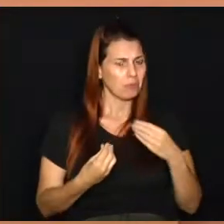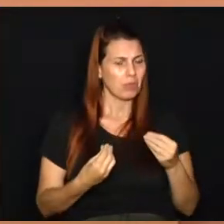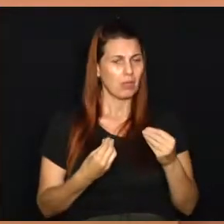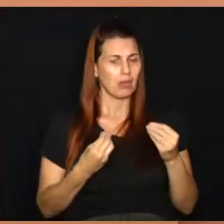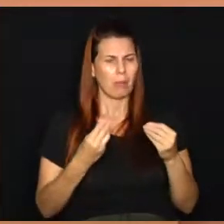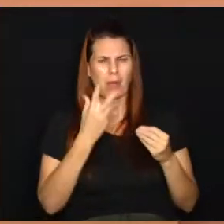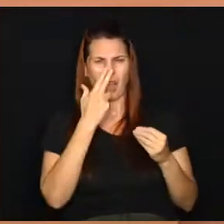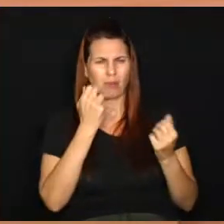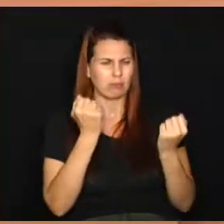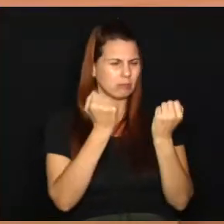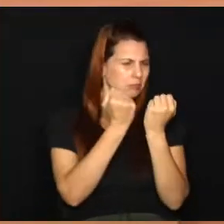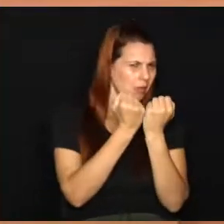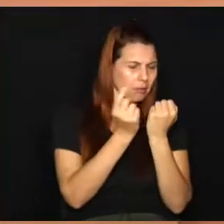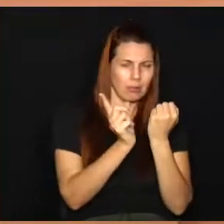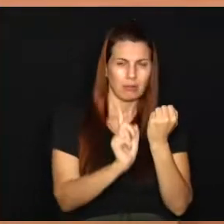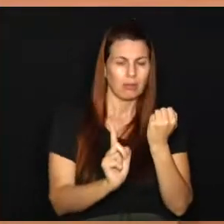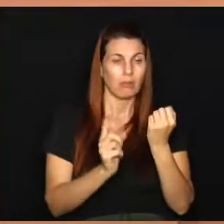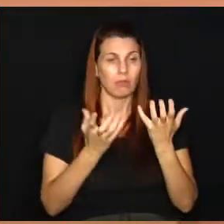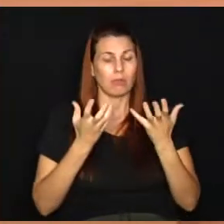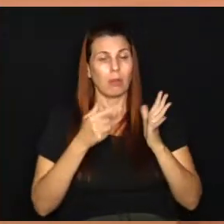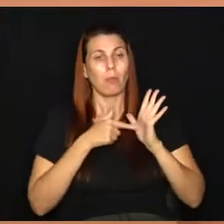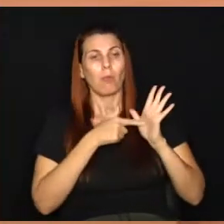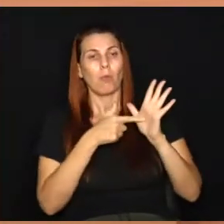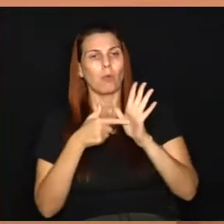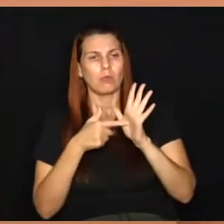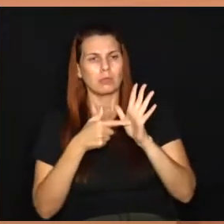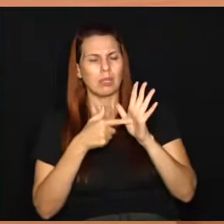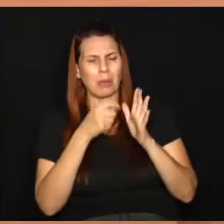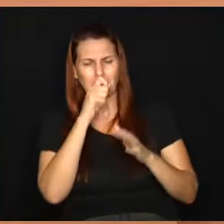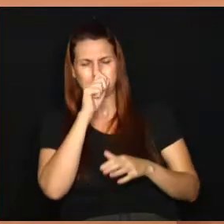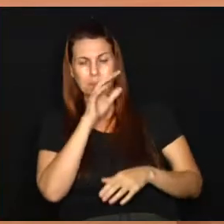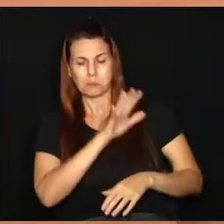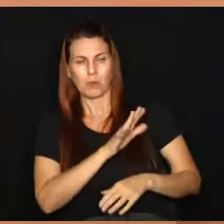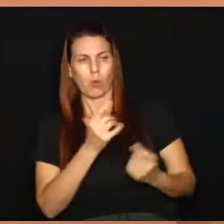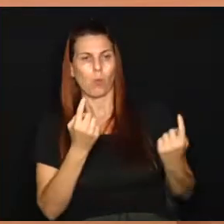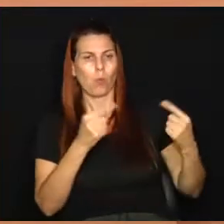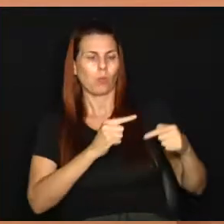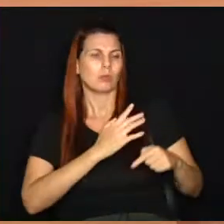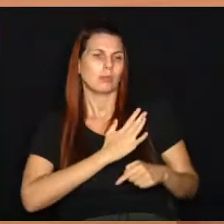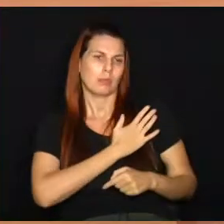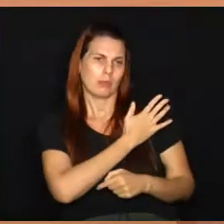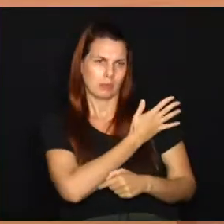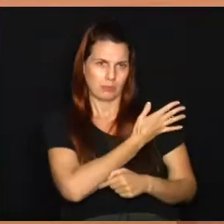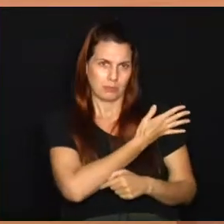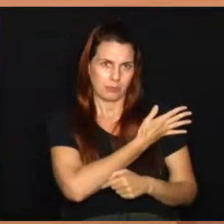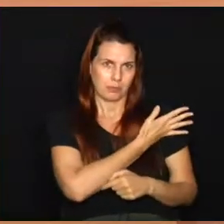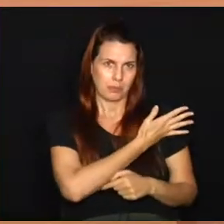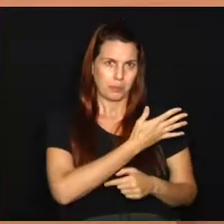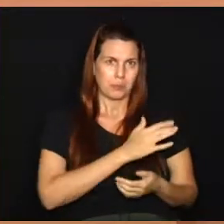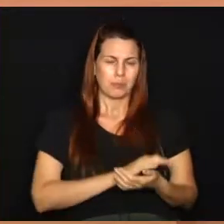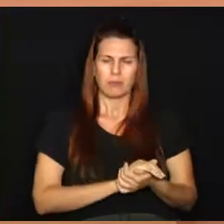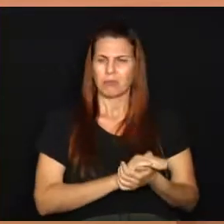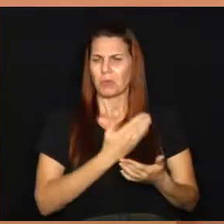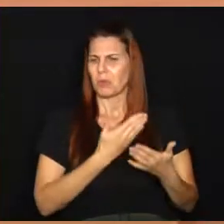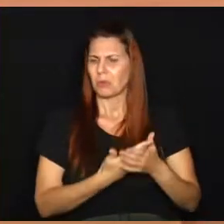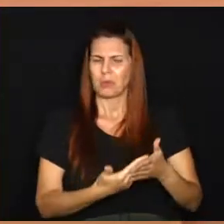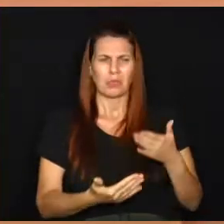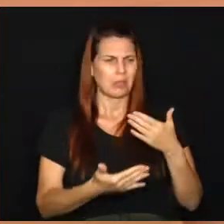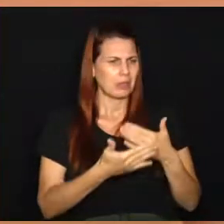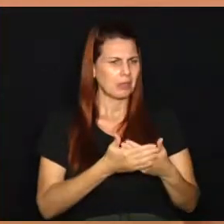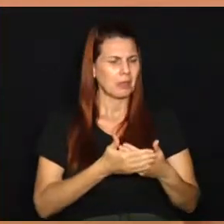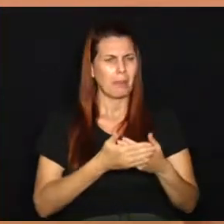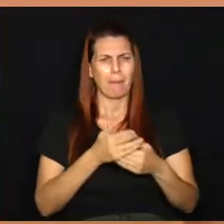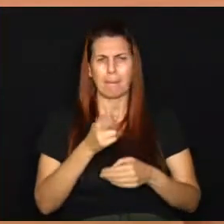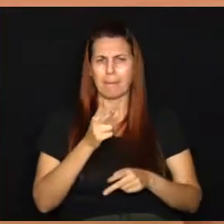que a gente quer é expressar o nosso repúdio a qualquer tipo de preconceito, qualquer um, né? Que,